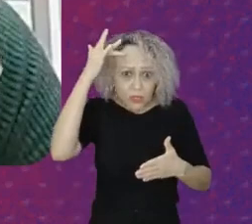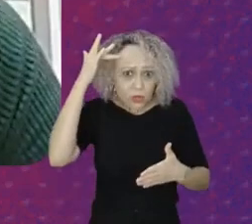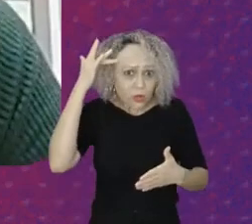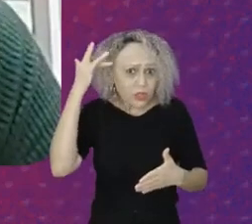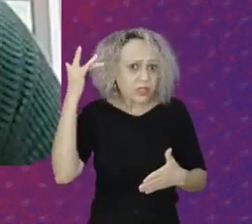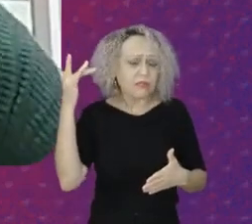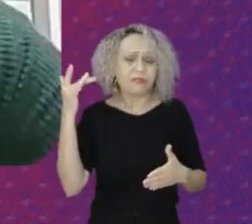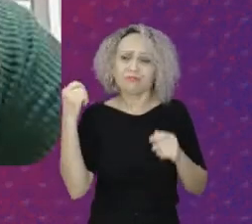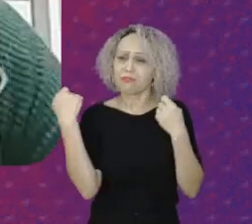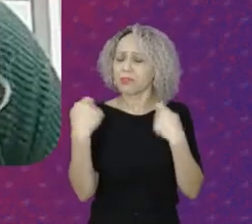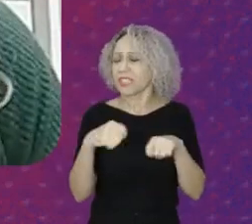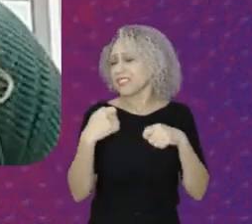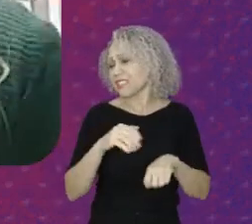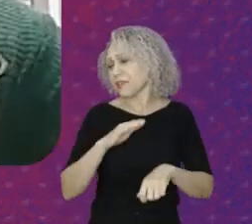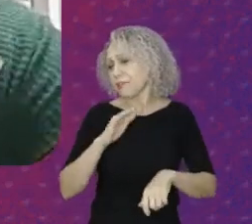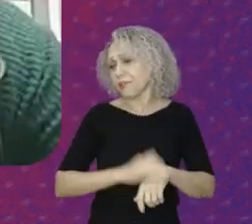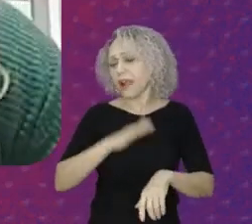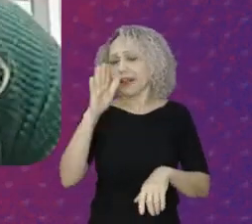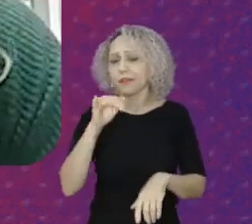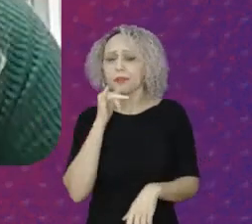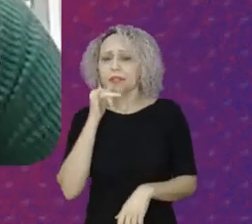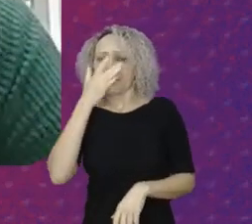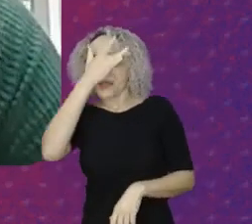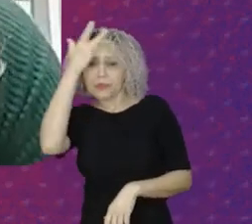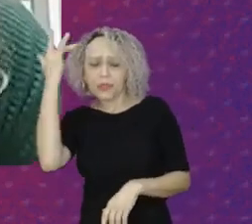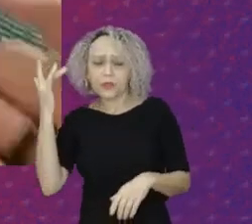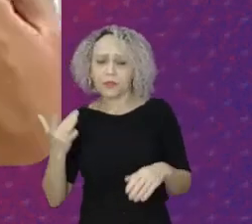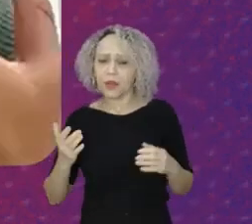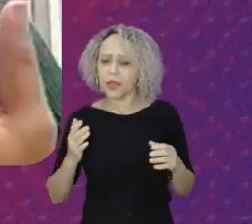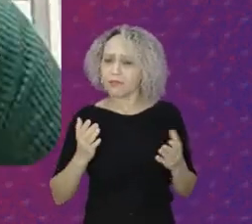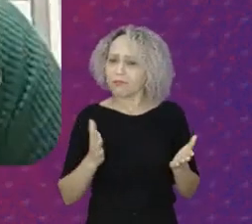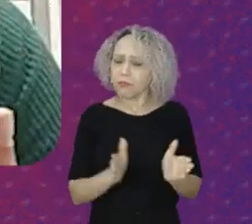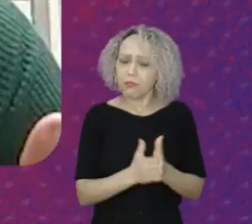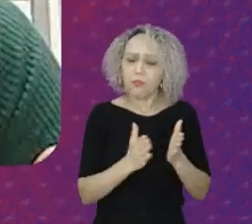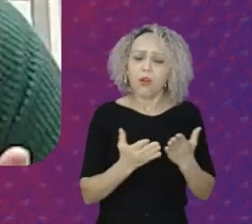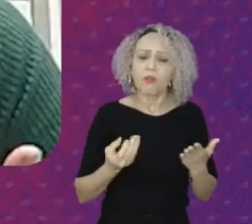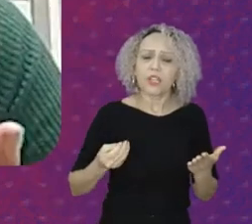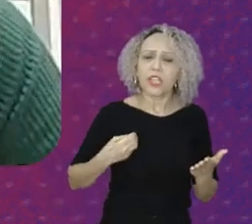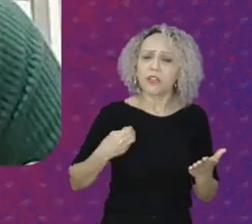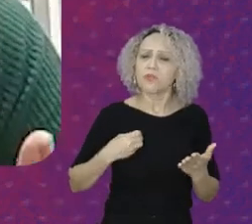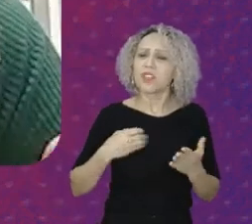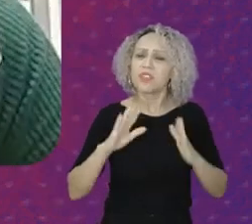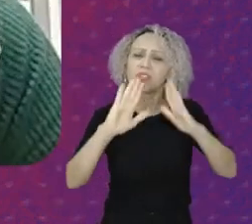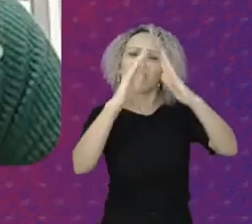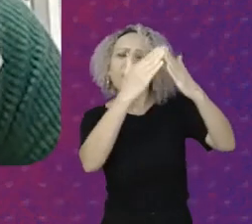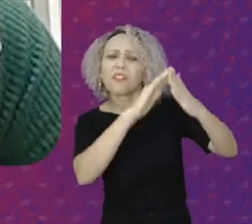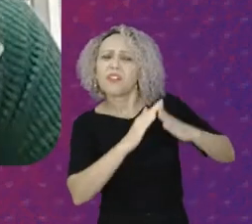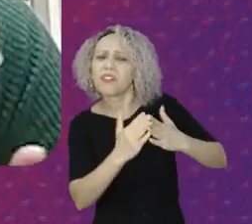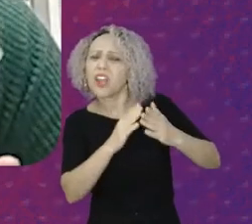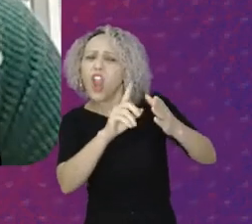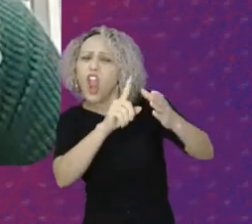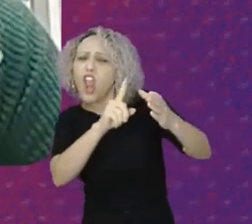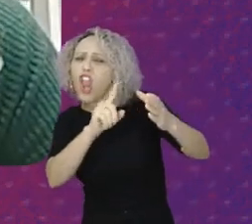um custo de vida muito maior para chegar. E muitas vezes não tem saneamento, não tem